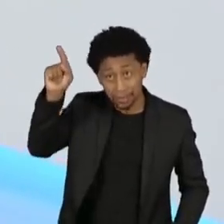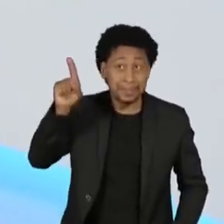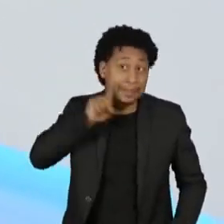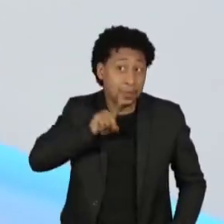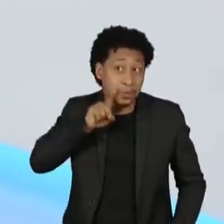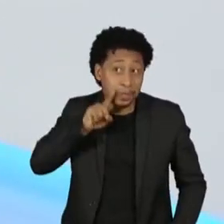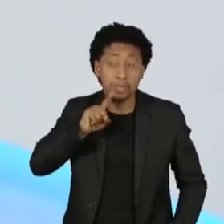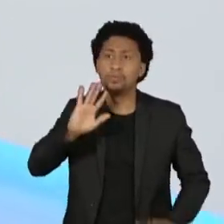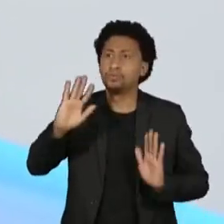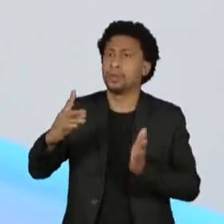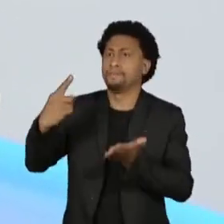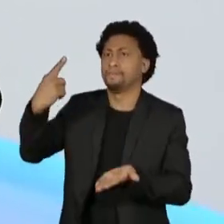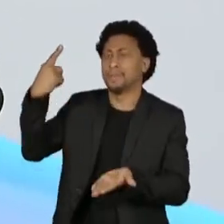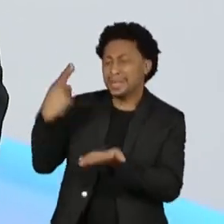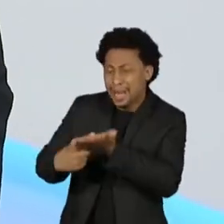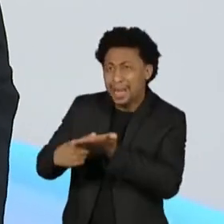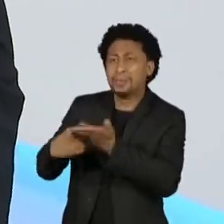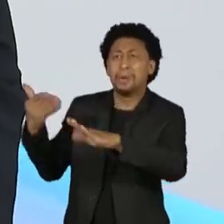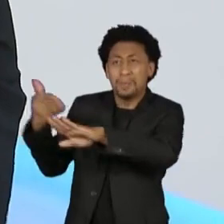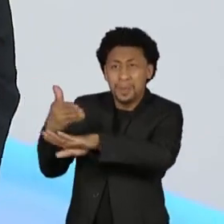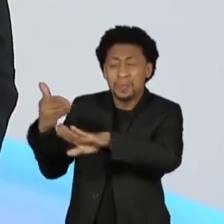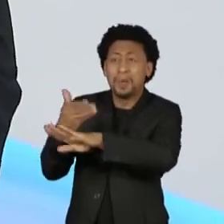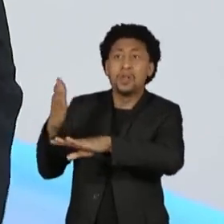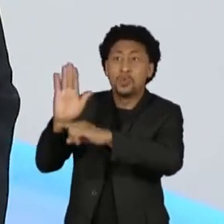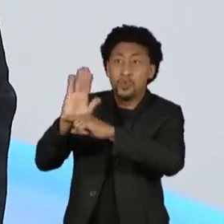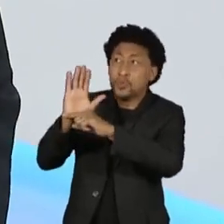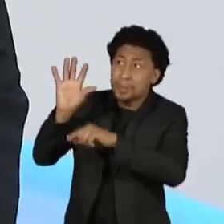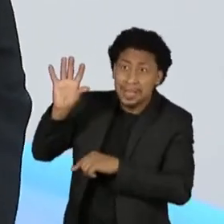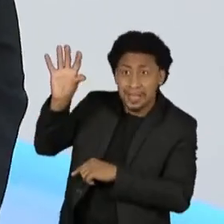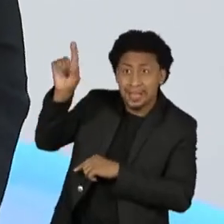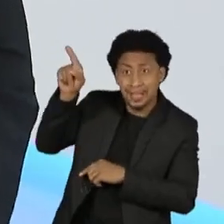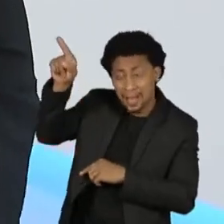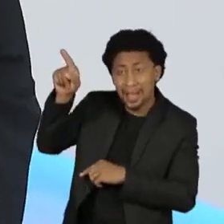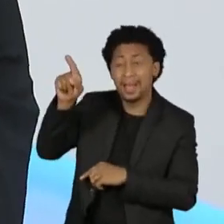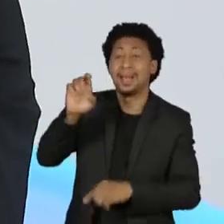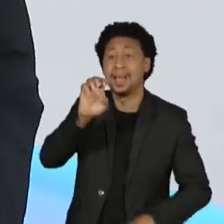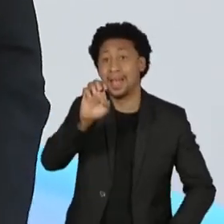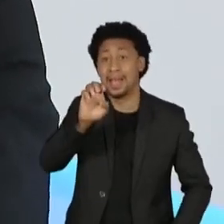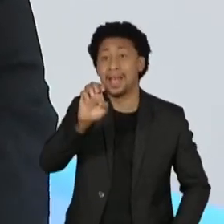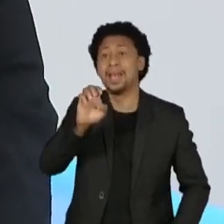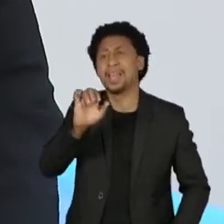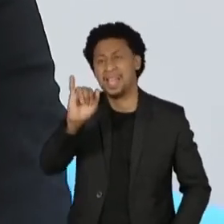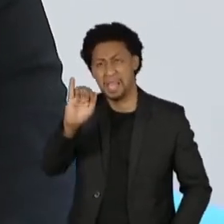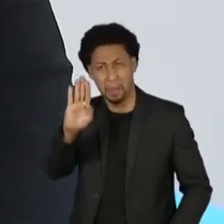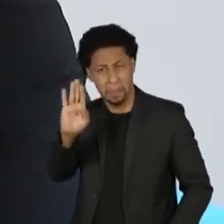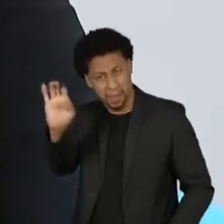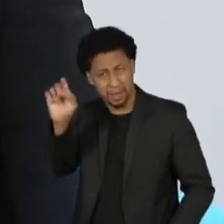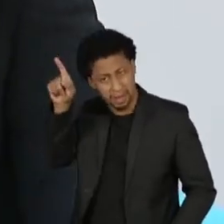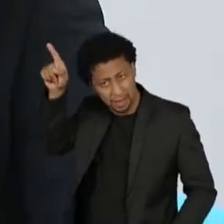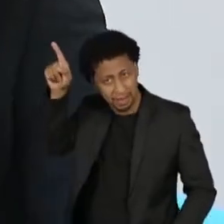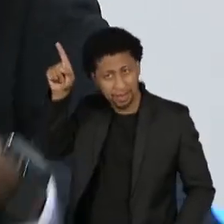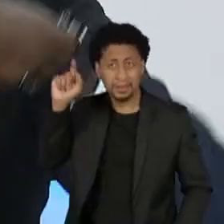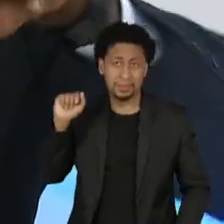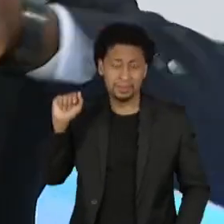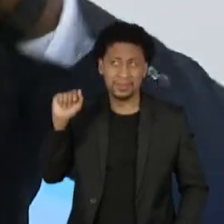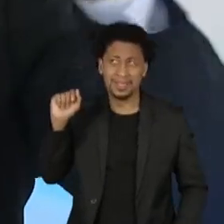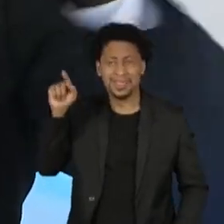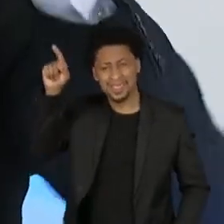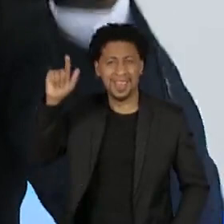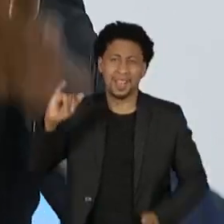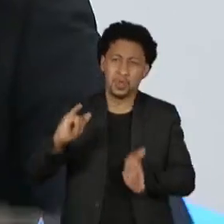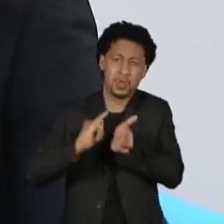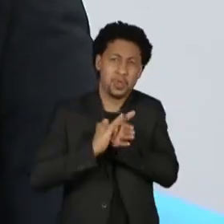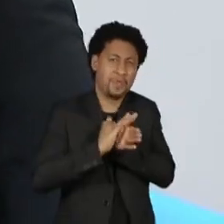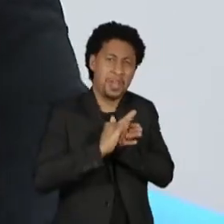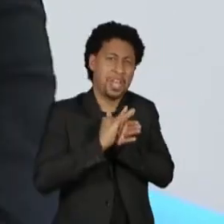agendado para o filme do Fernando Grossi que é wave que é um filme que eu faço com o meu Snapchat em Nova York